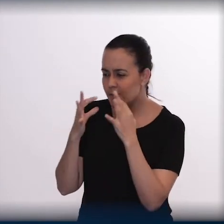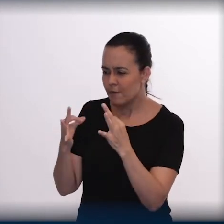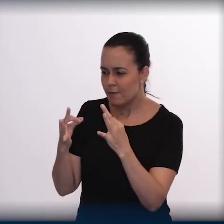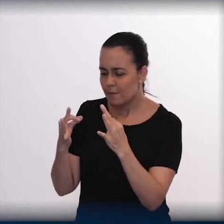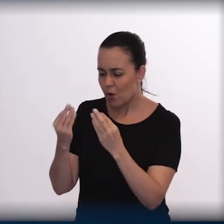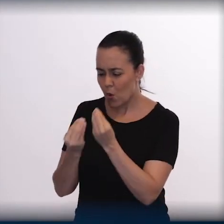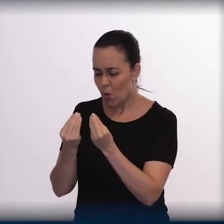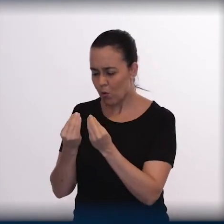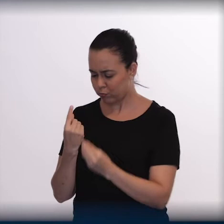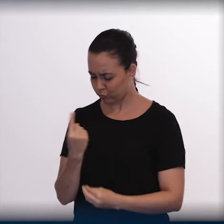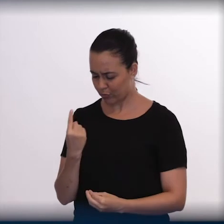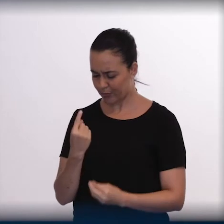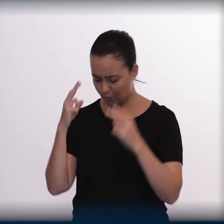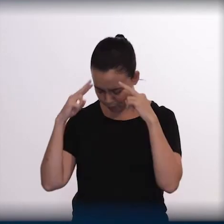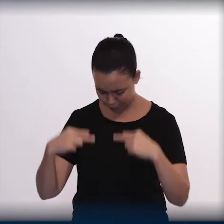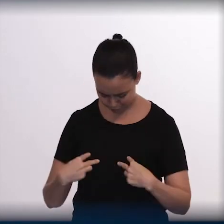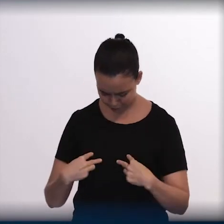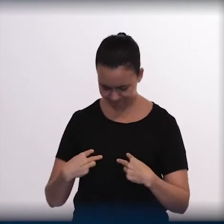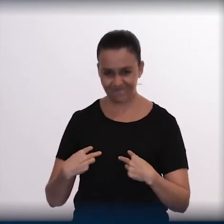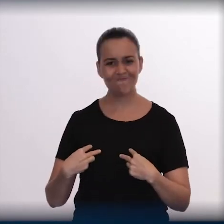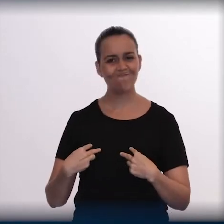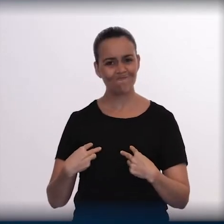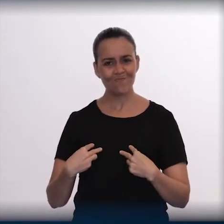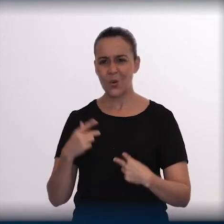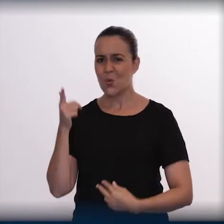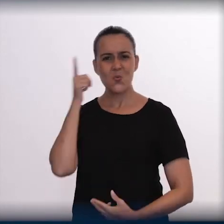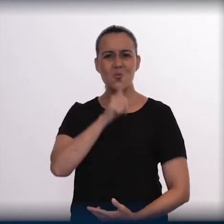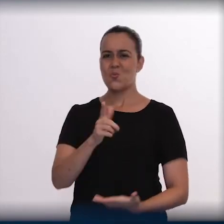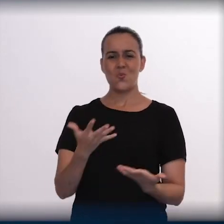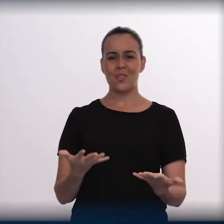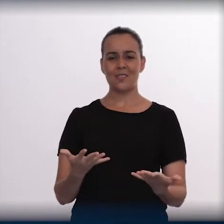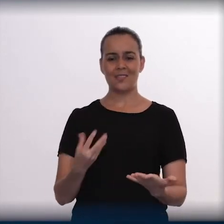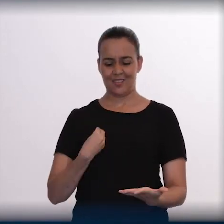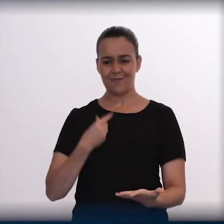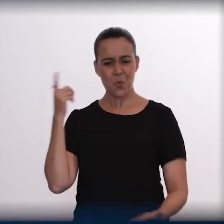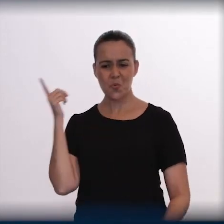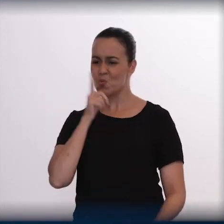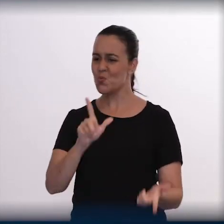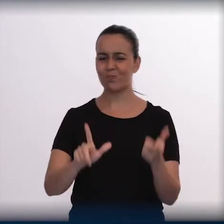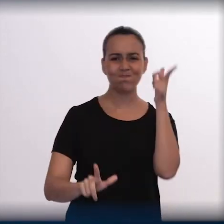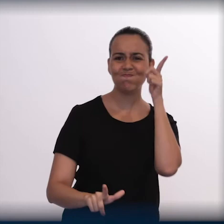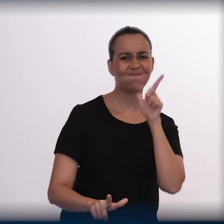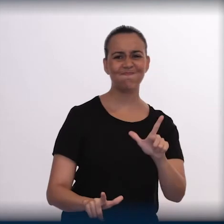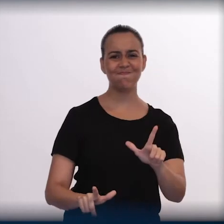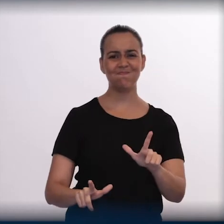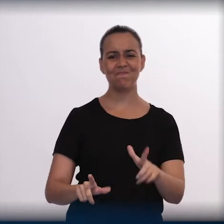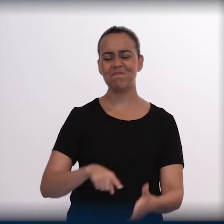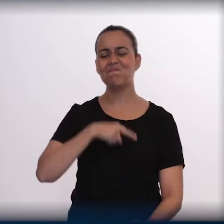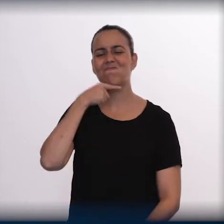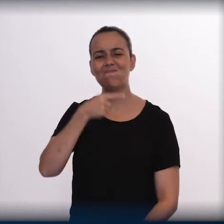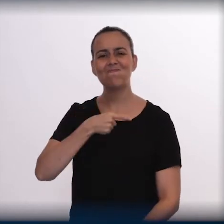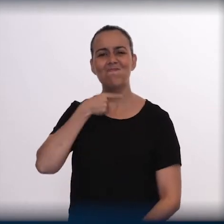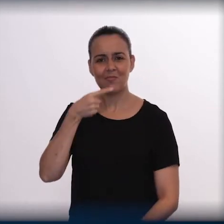para o próprio sofrimento como fracasso, né? E isso constrói isolamento, né?